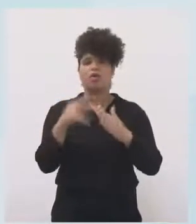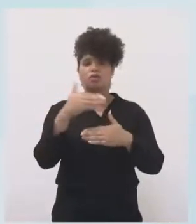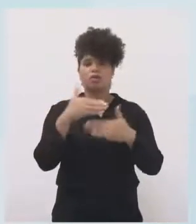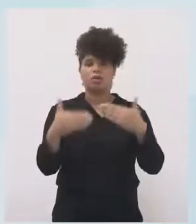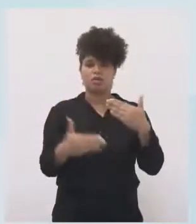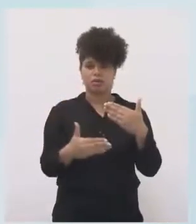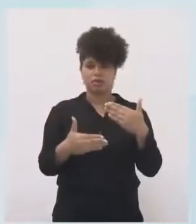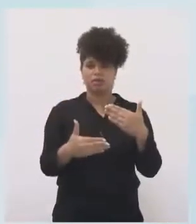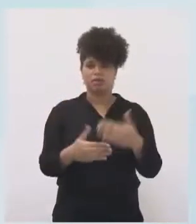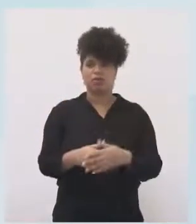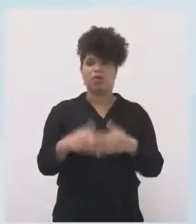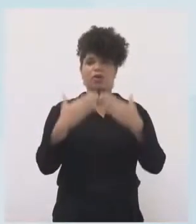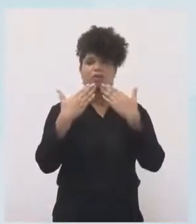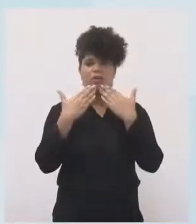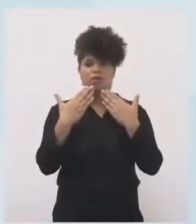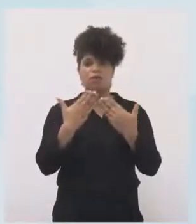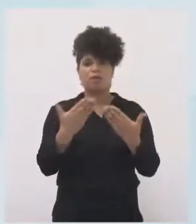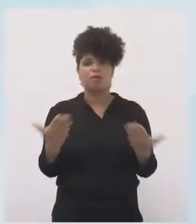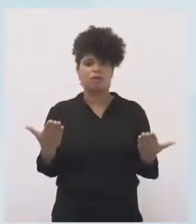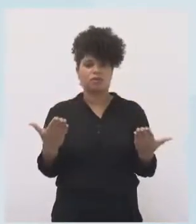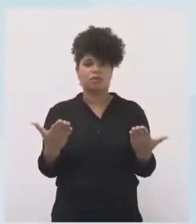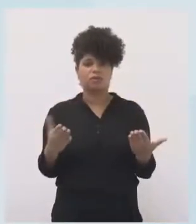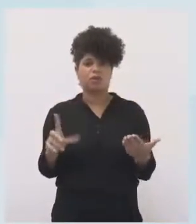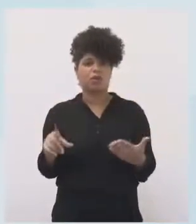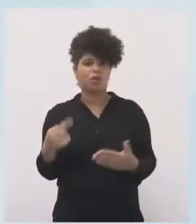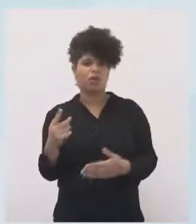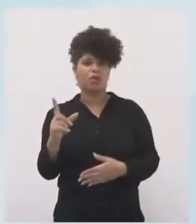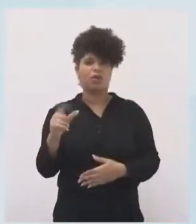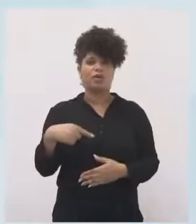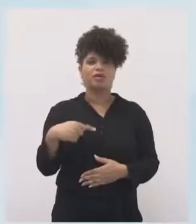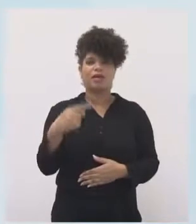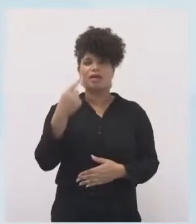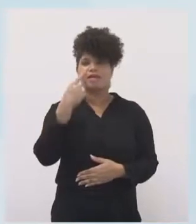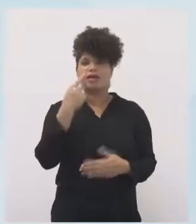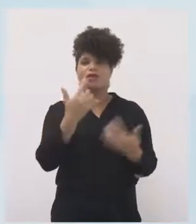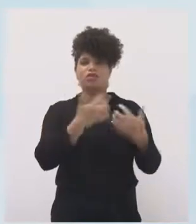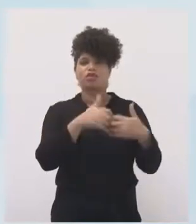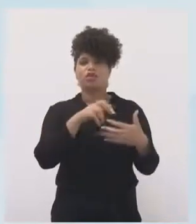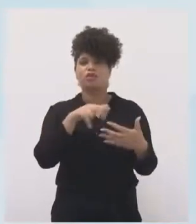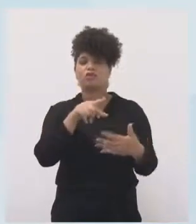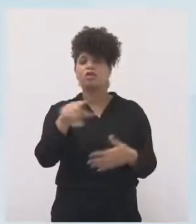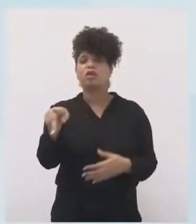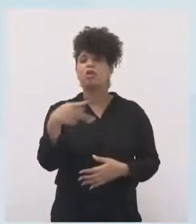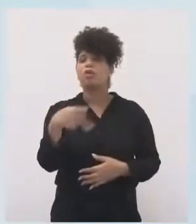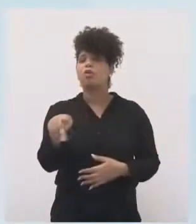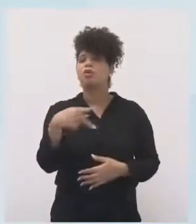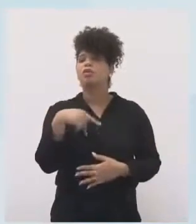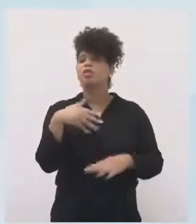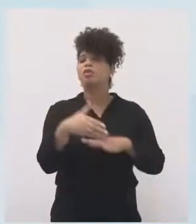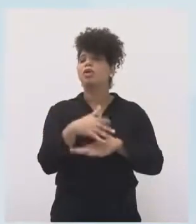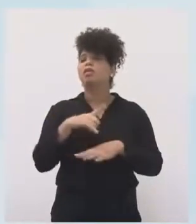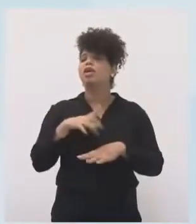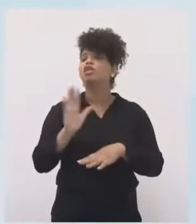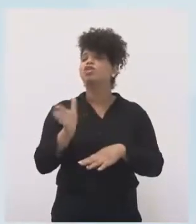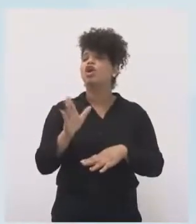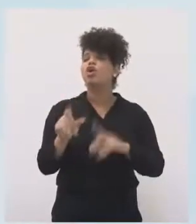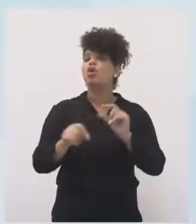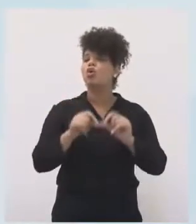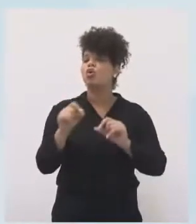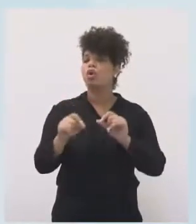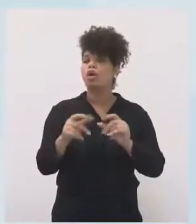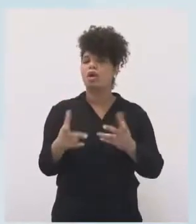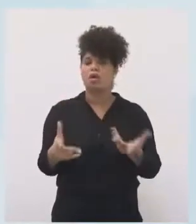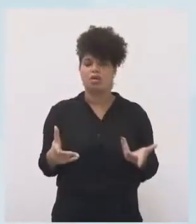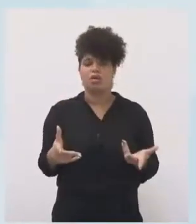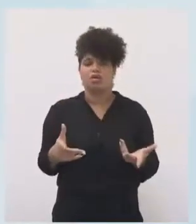Eu quero mostrar, né, quais são essas funcionalidades, o que vocês, professores, já têm acesso através